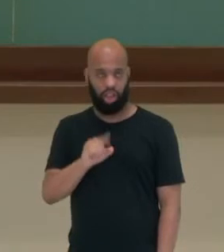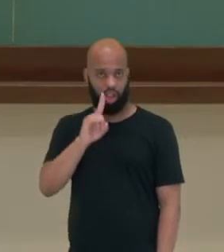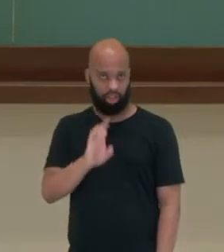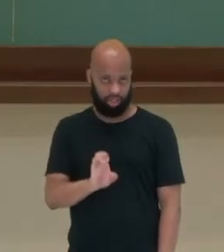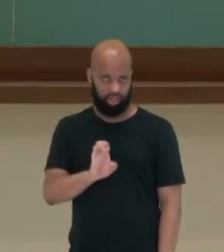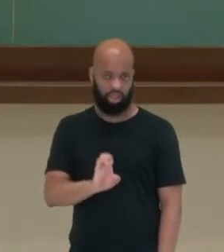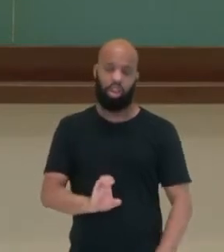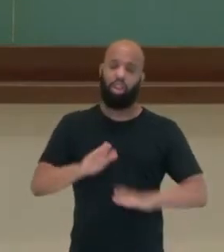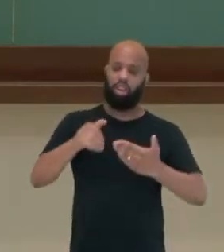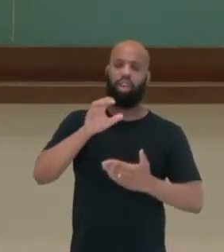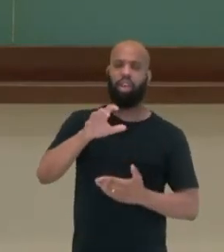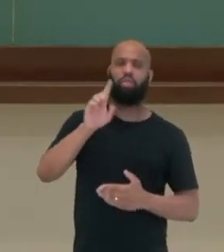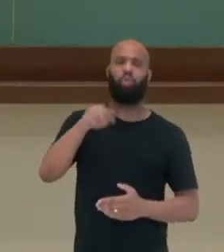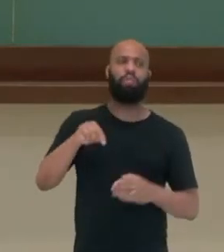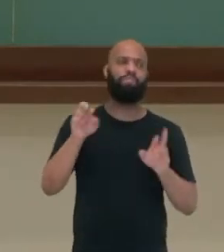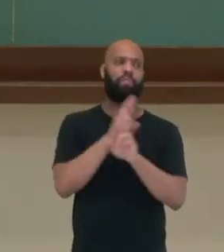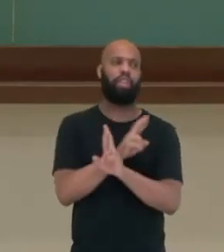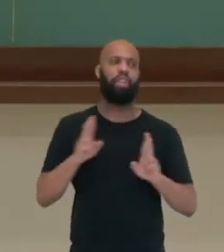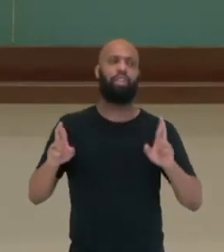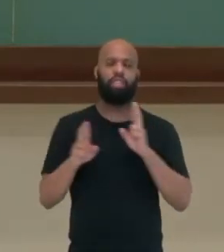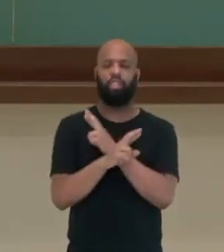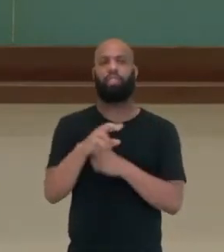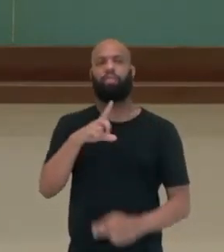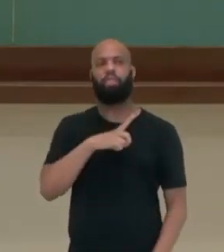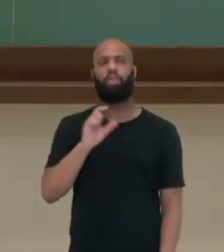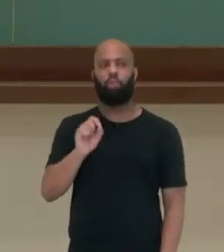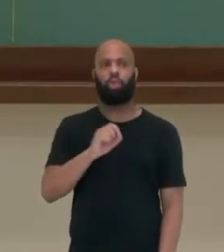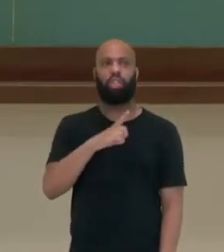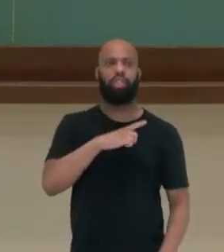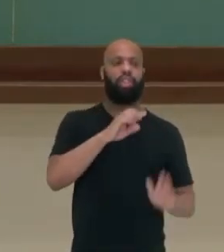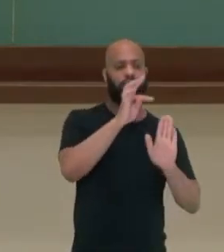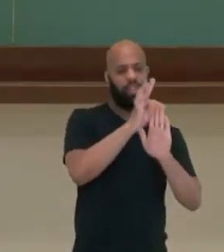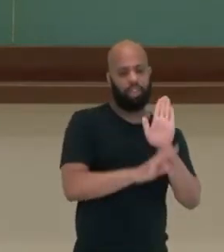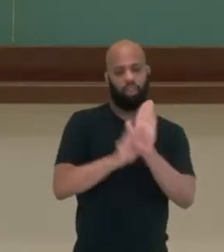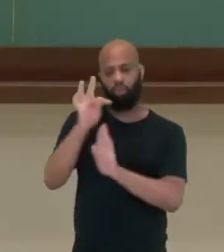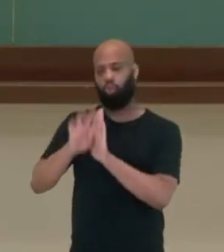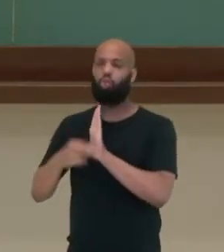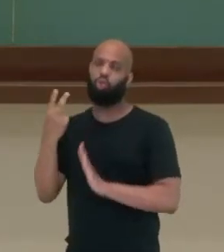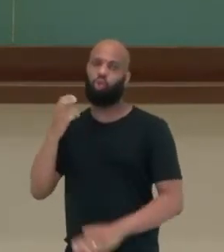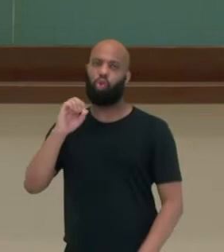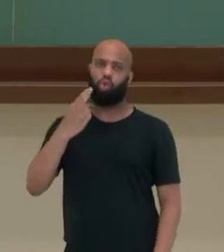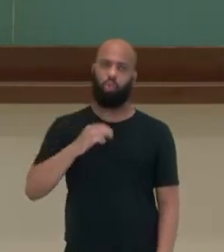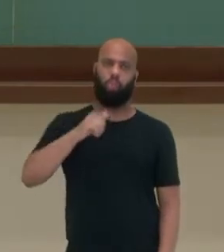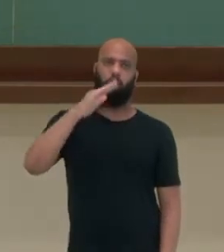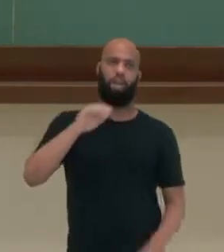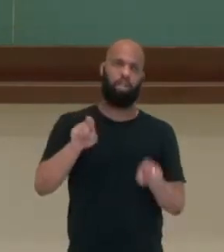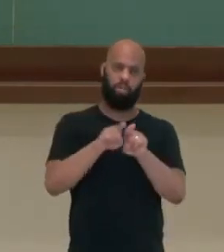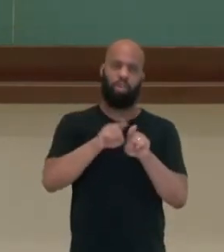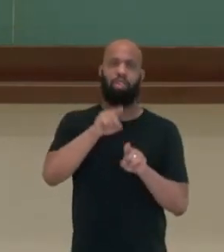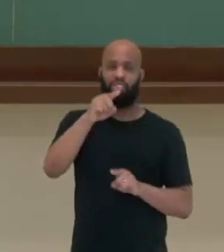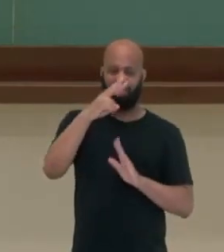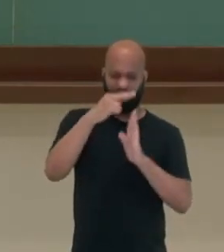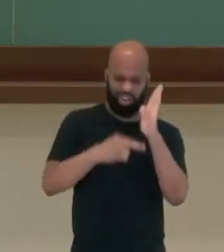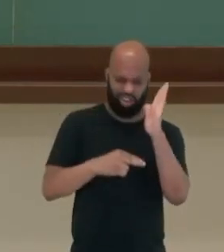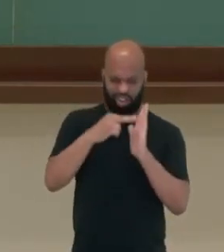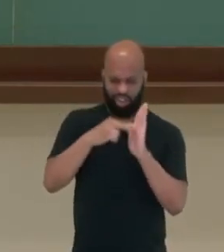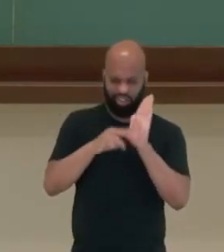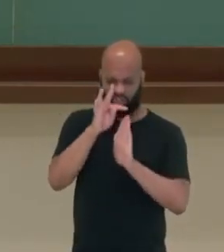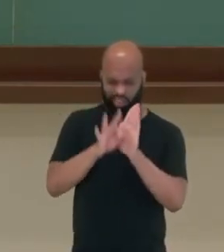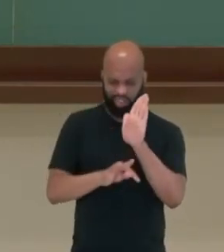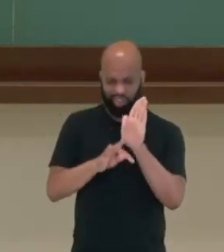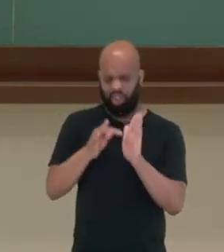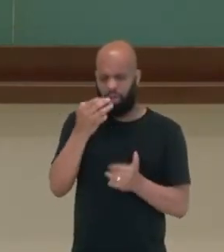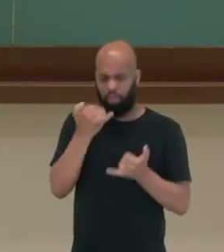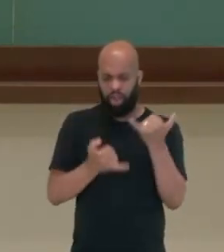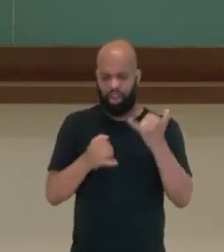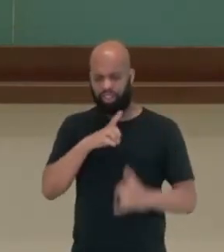do que isso. A relação entre entre dois ou mais textos. Você lê aquele texto e você percebe